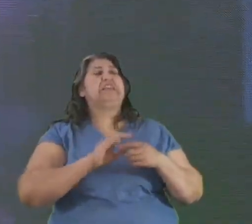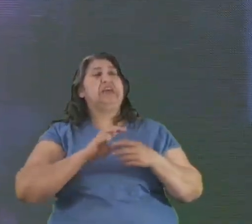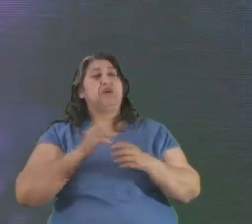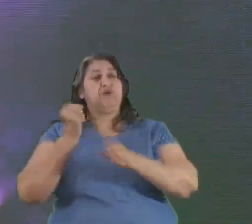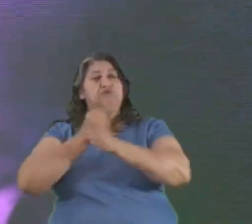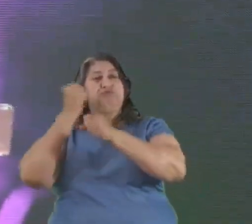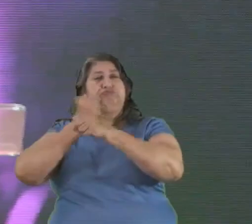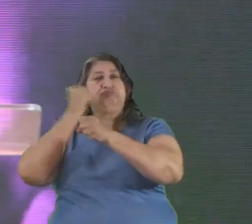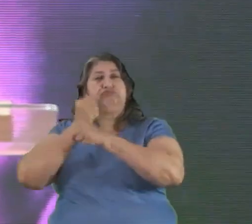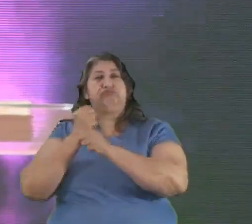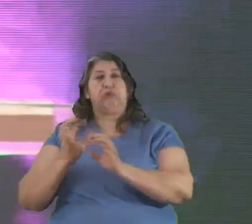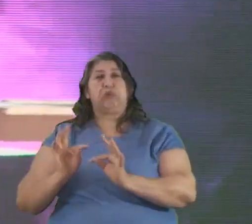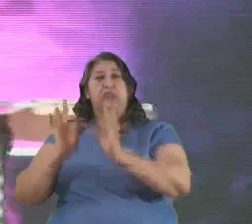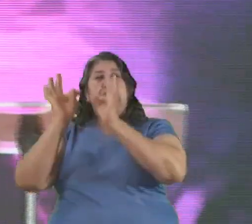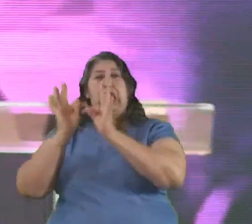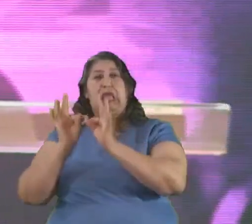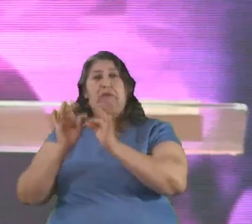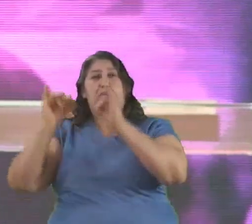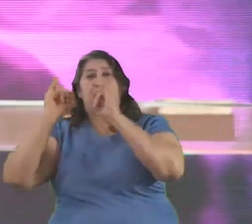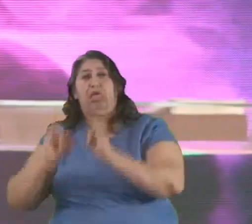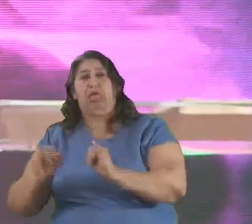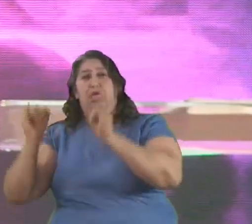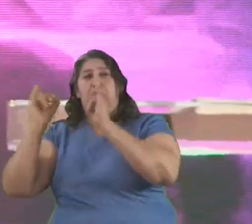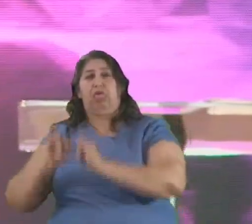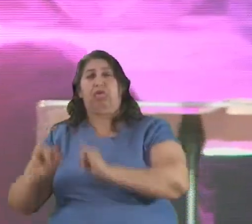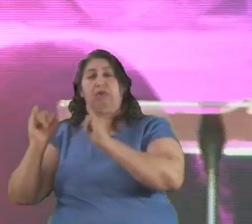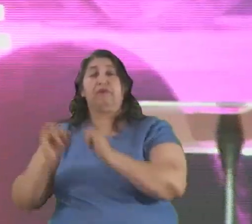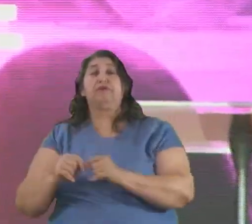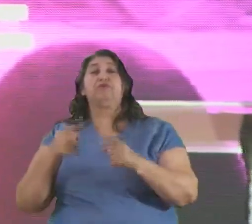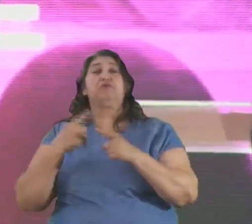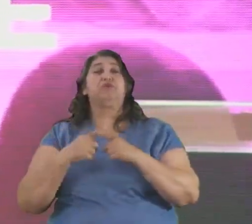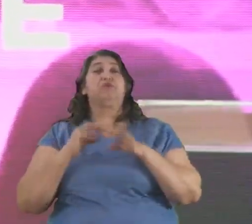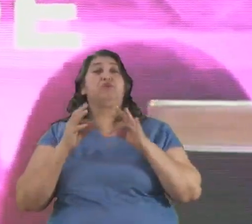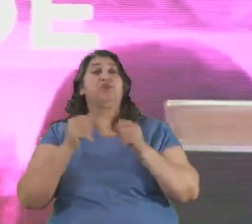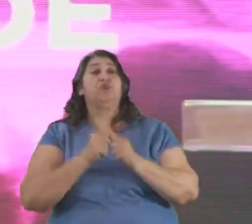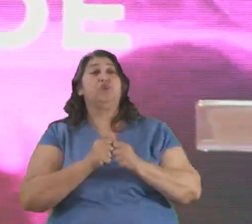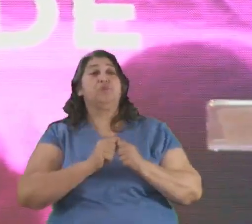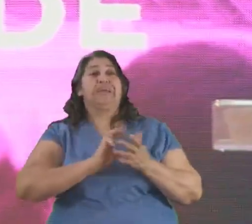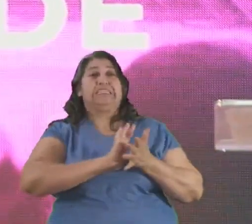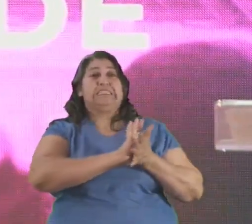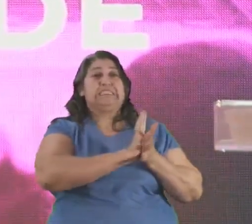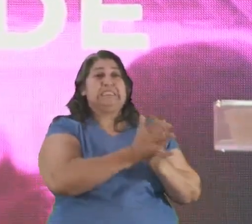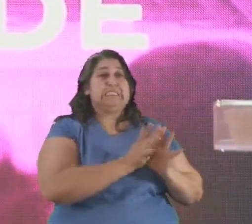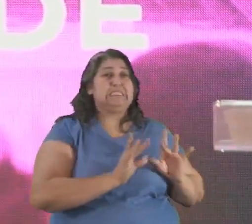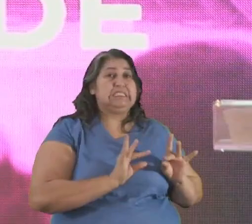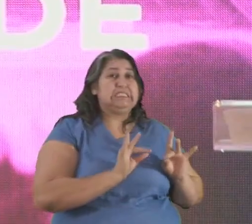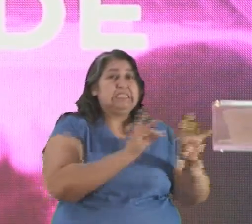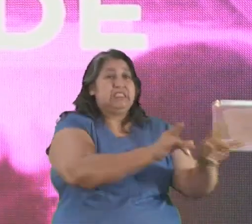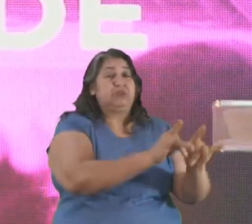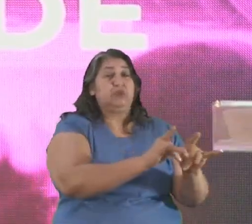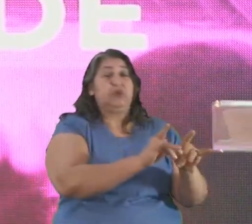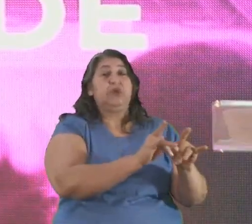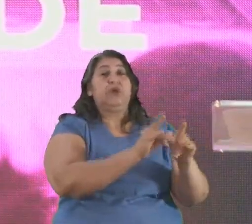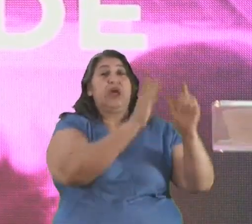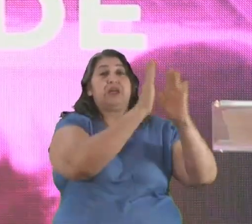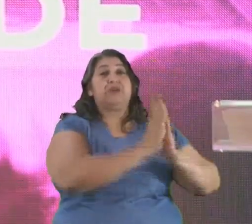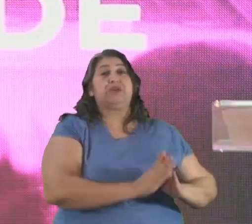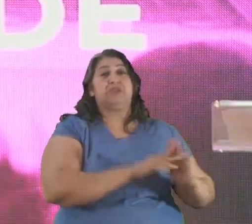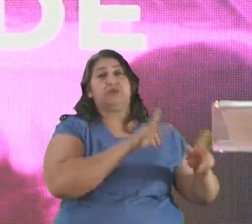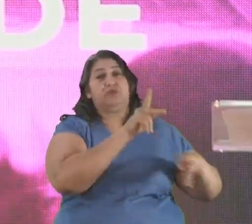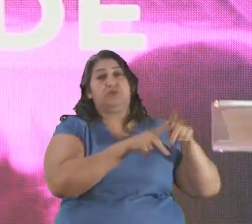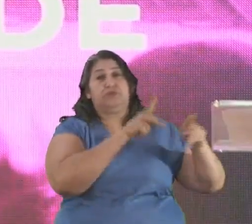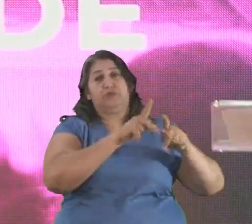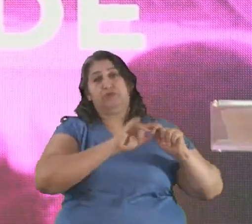Jerusalém, tudo com o objetivo de destruir a adoração do povo judeu.